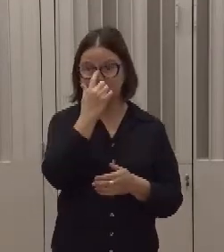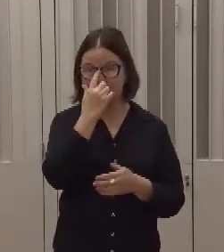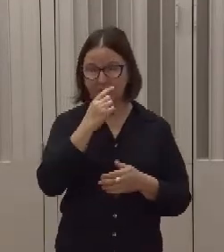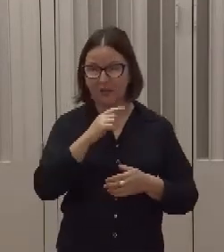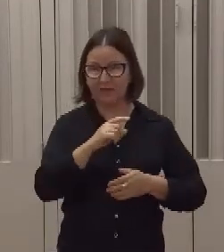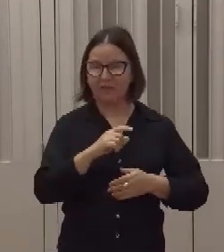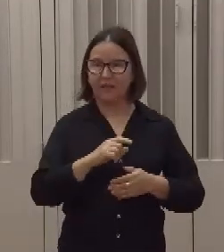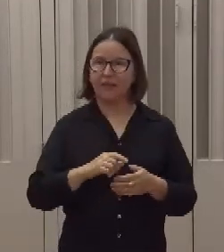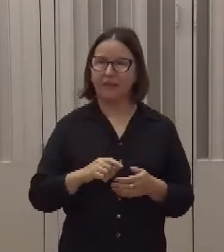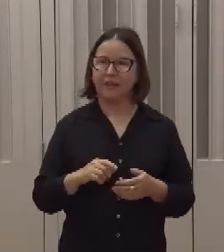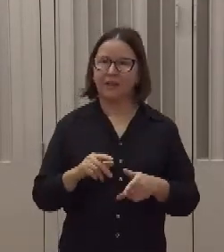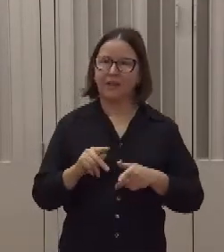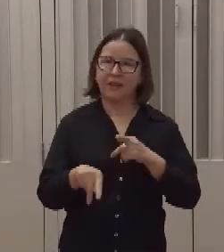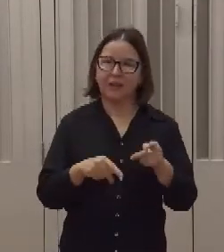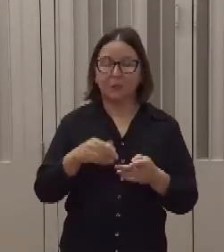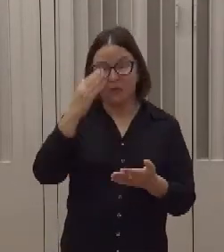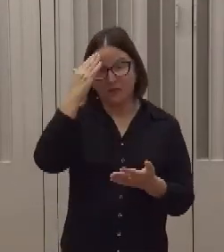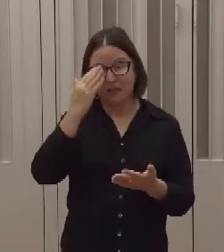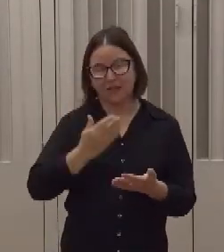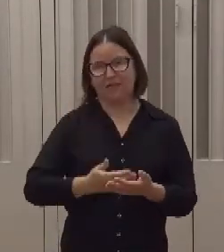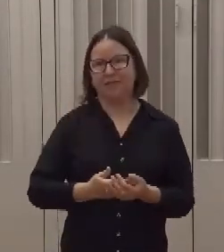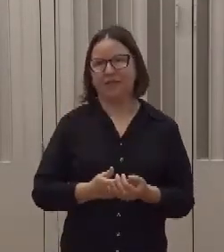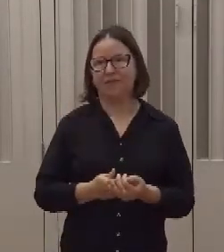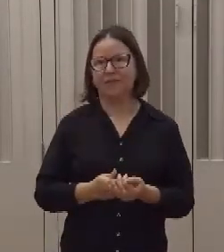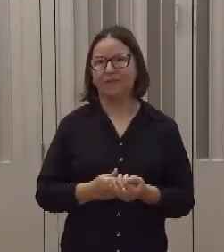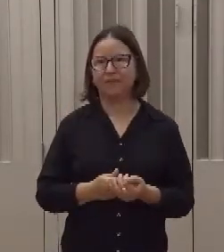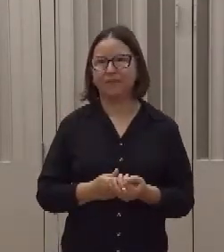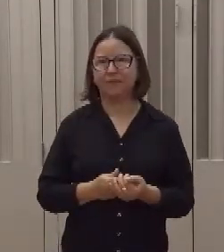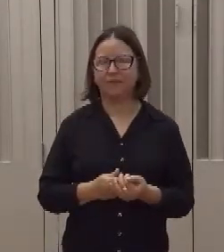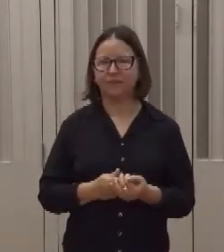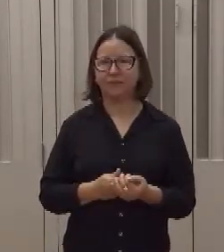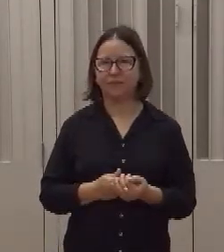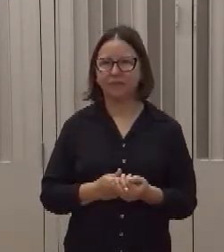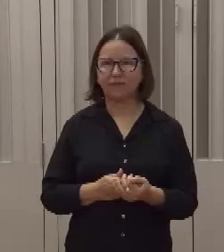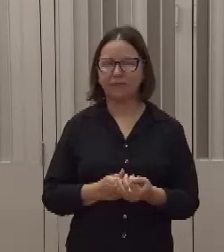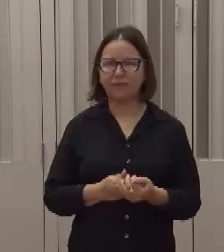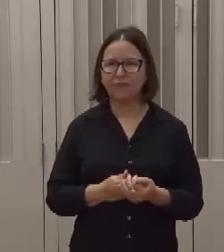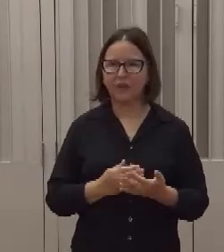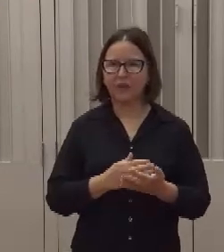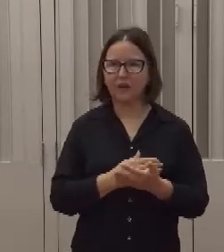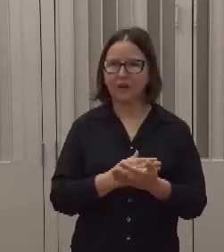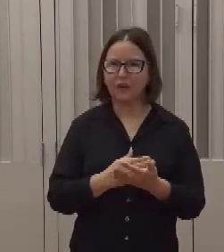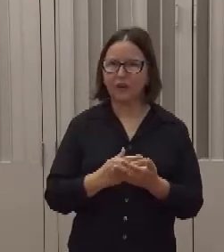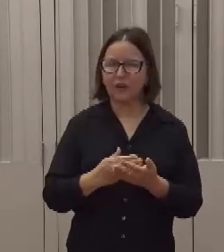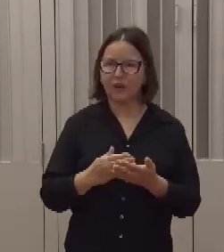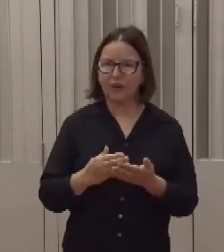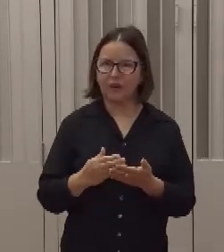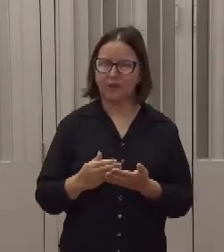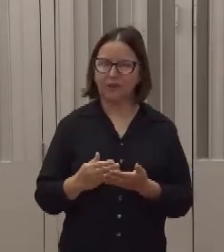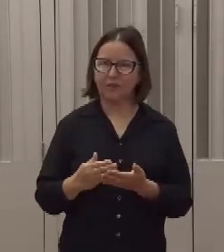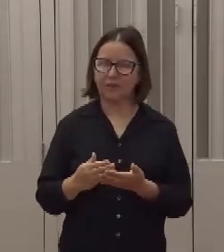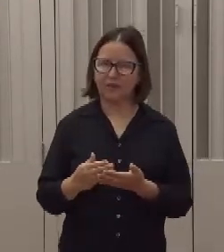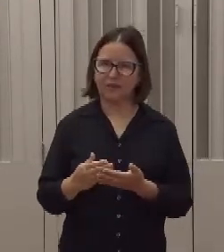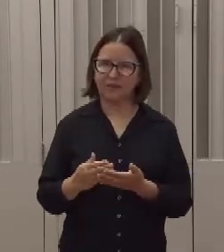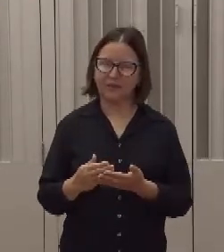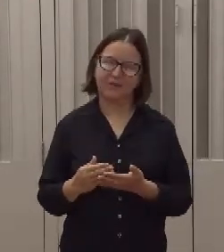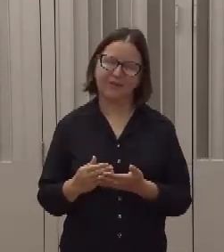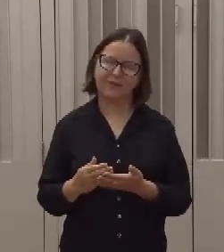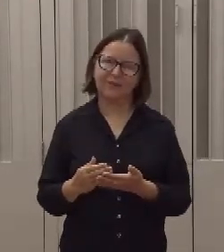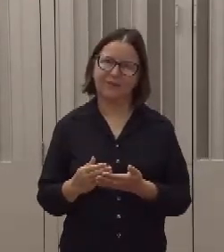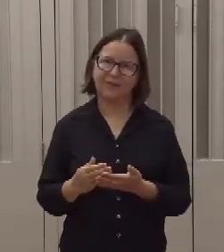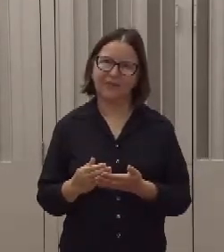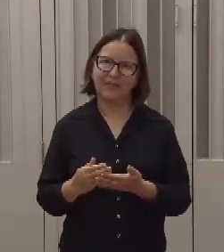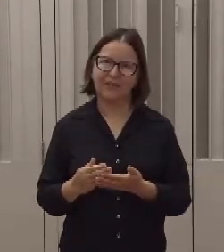gente acreditou nisso. A gente terceirizou tudo que a igreja sempre foi famosa e